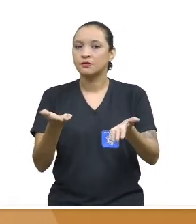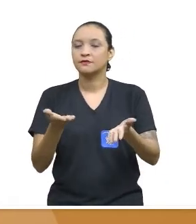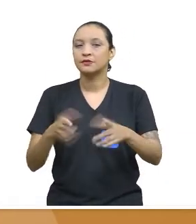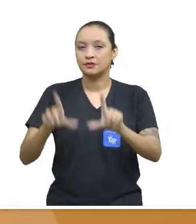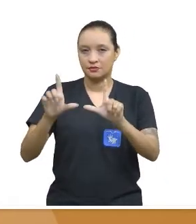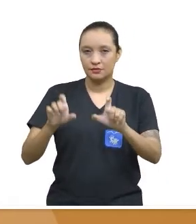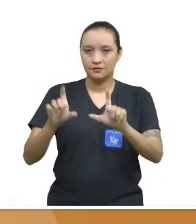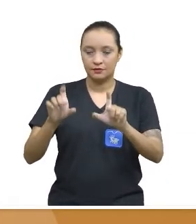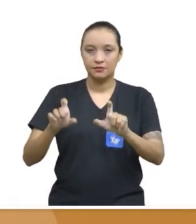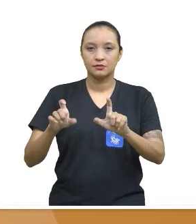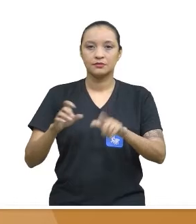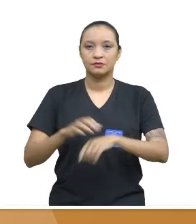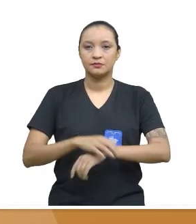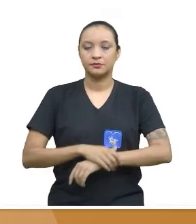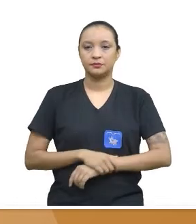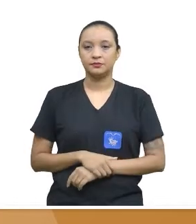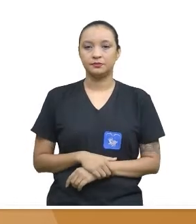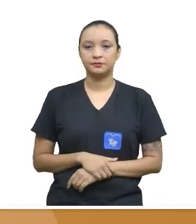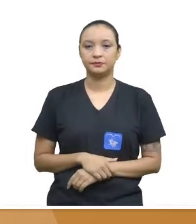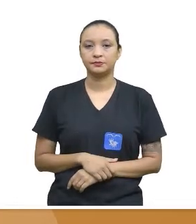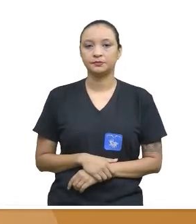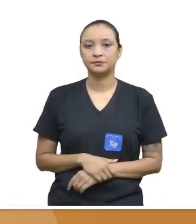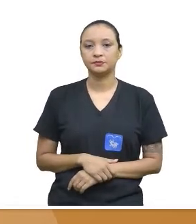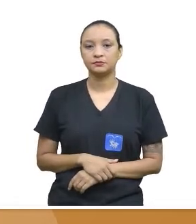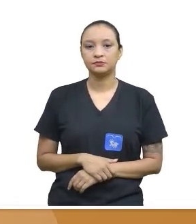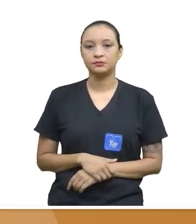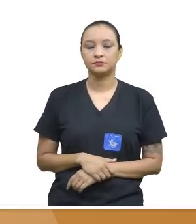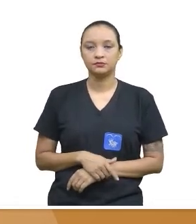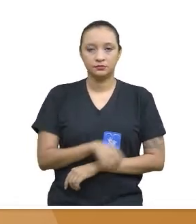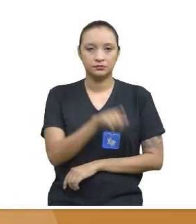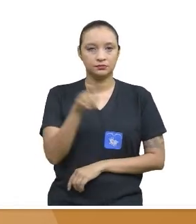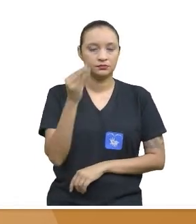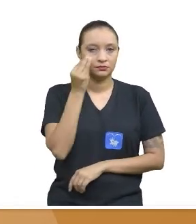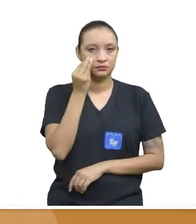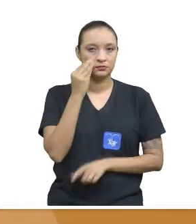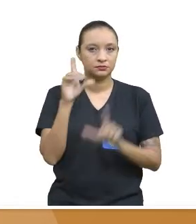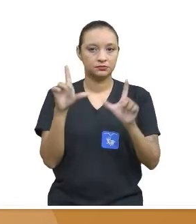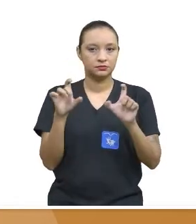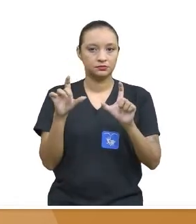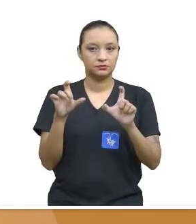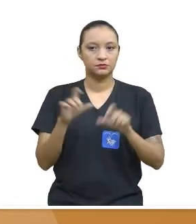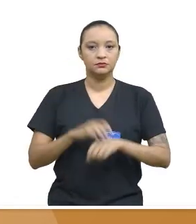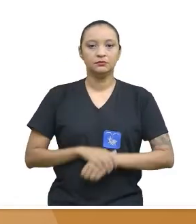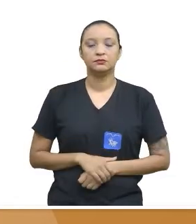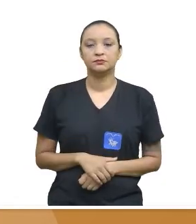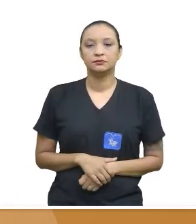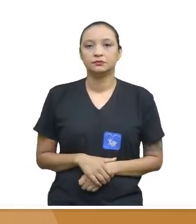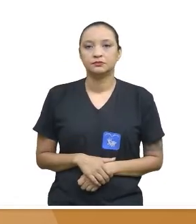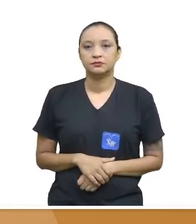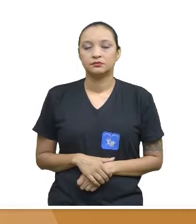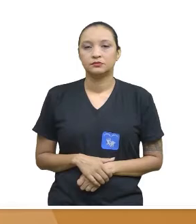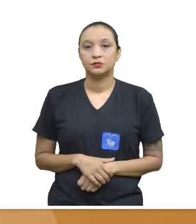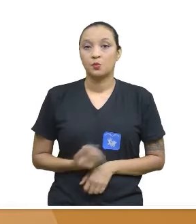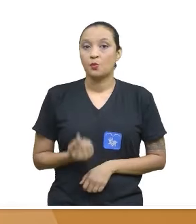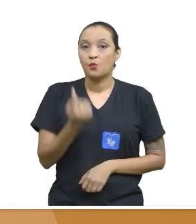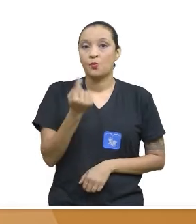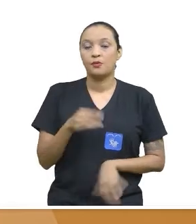imagem, né? Eu quero mostrar aqui para os senhores uma imagem de uma das